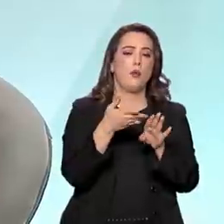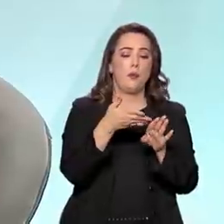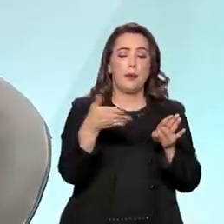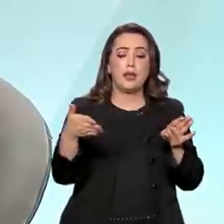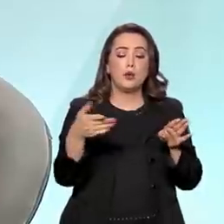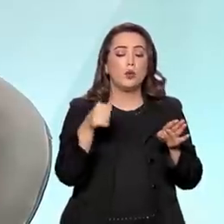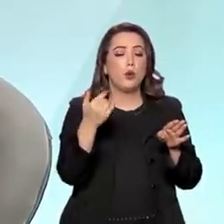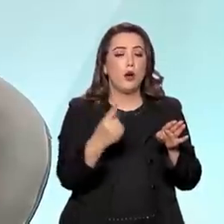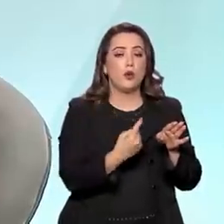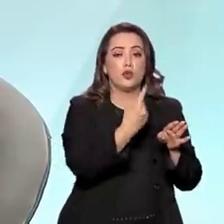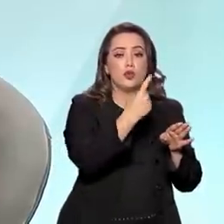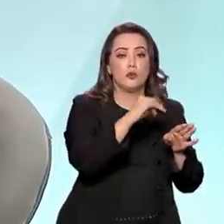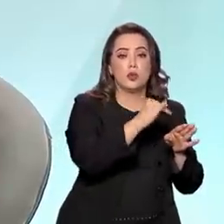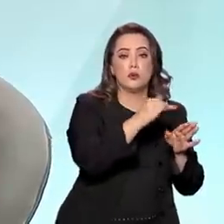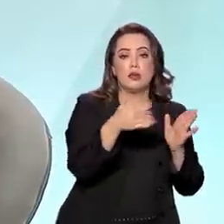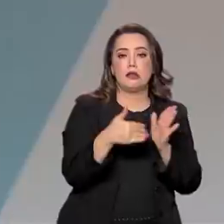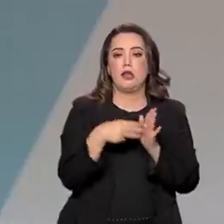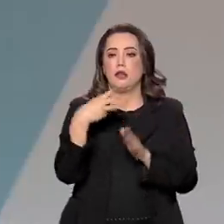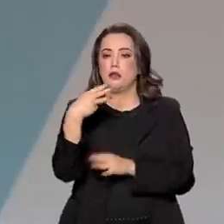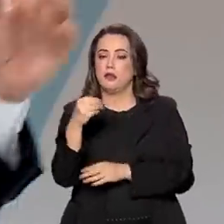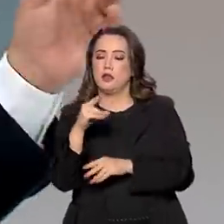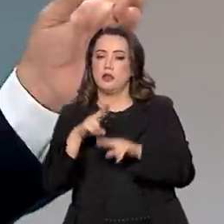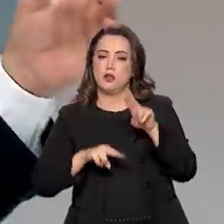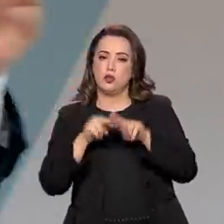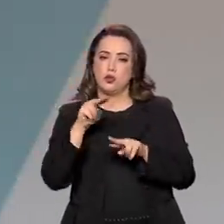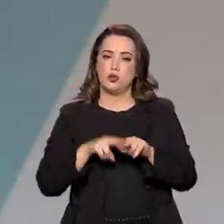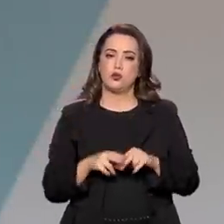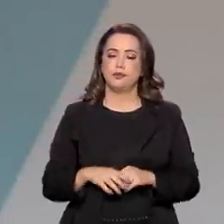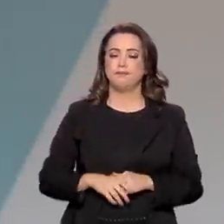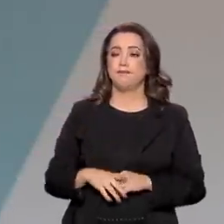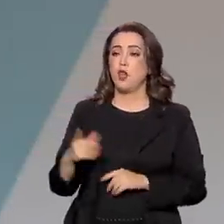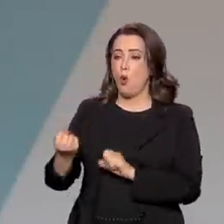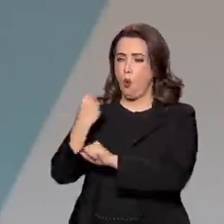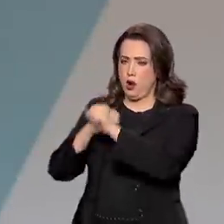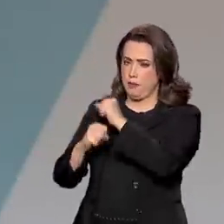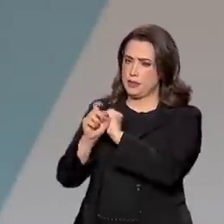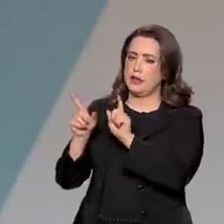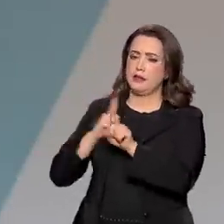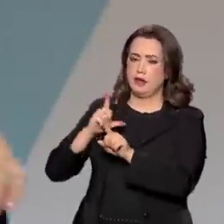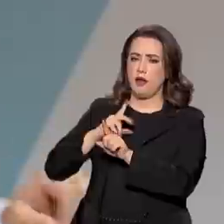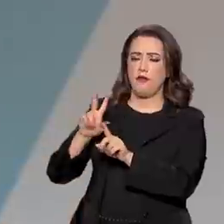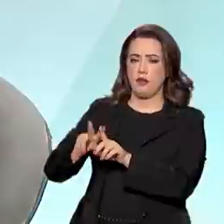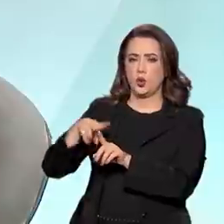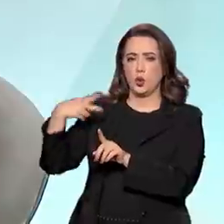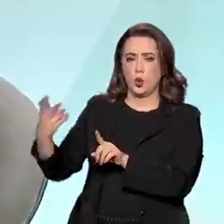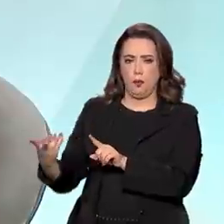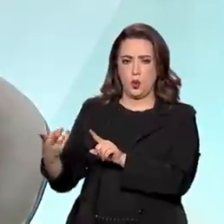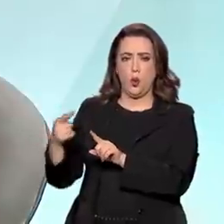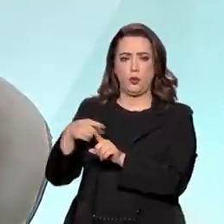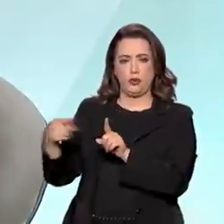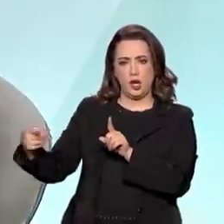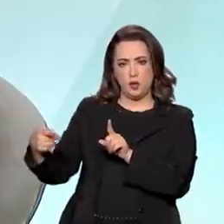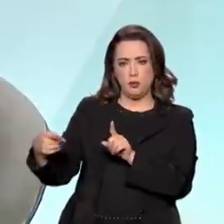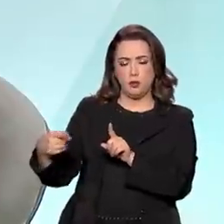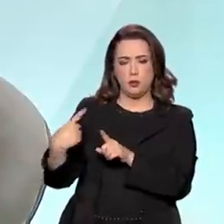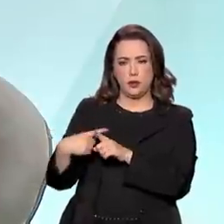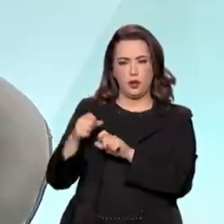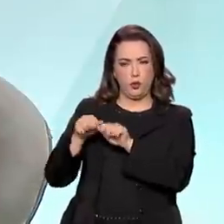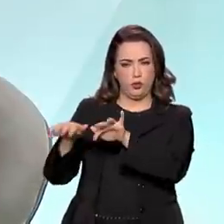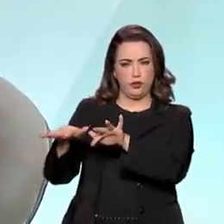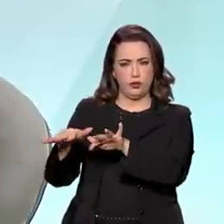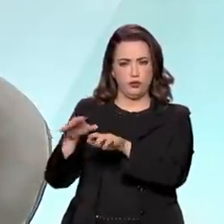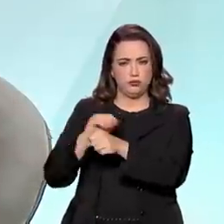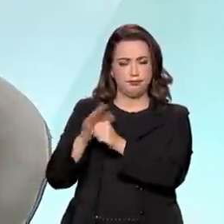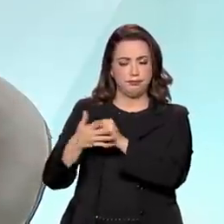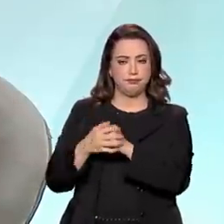período é primeiro Janeiro há 30 junto saiu do fórum gado no ano passado e neste ano por conta local de 19 durante o causa